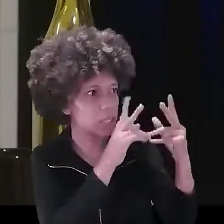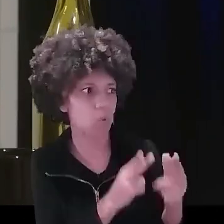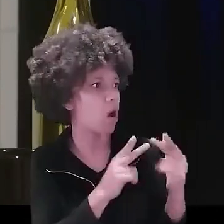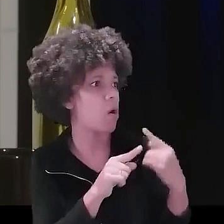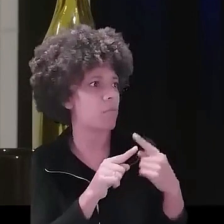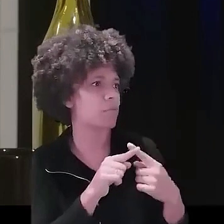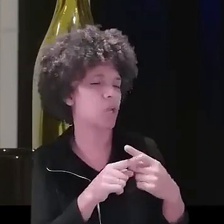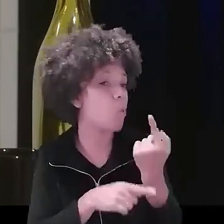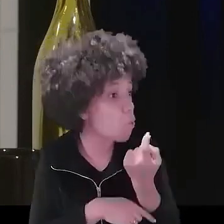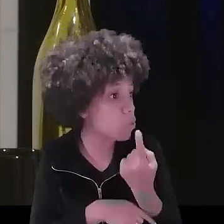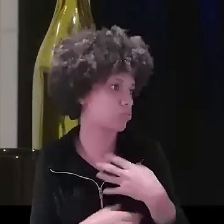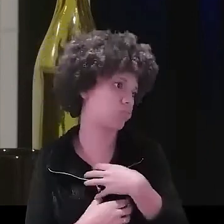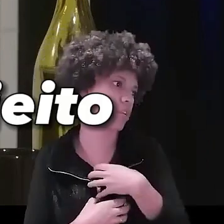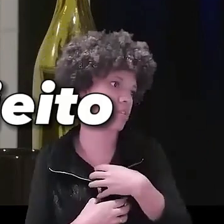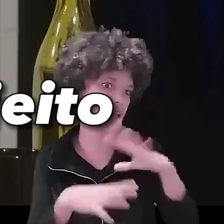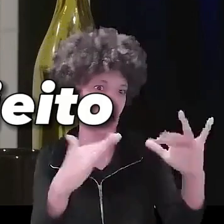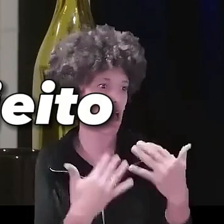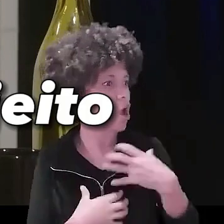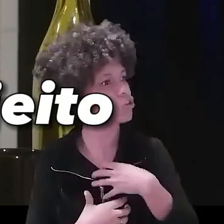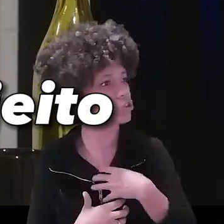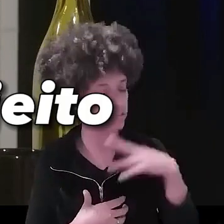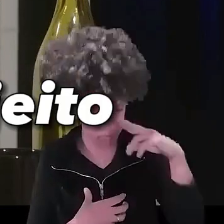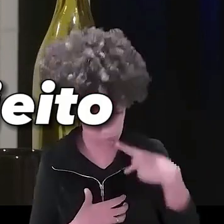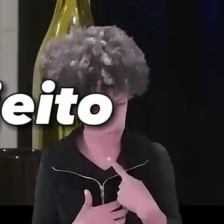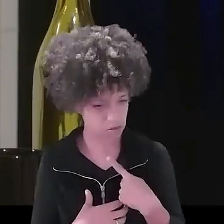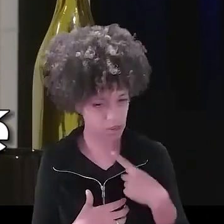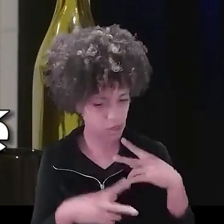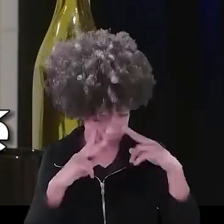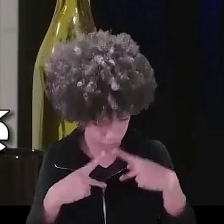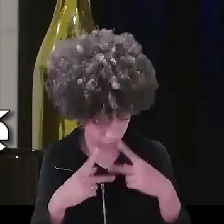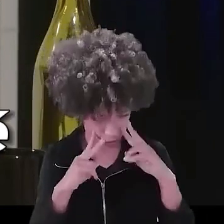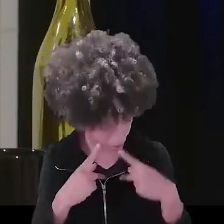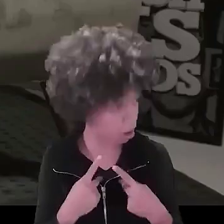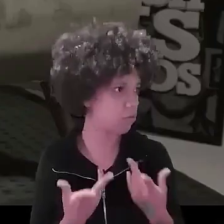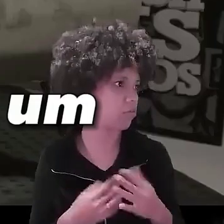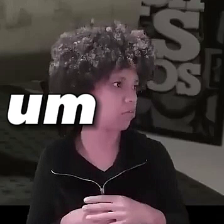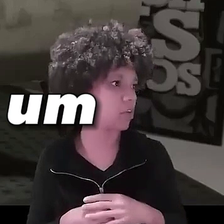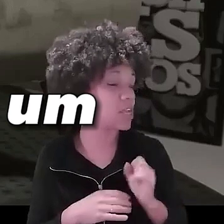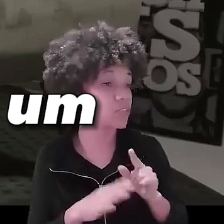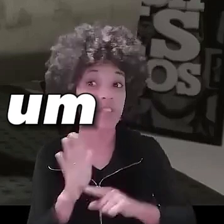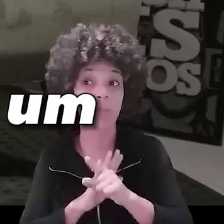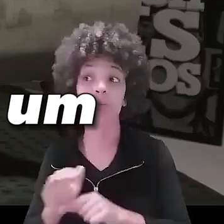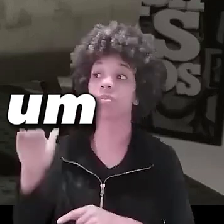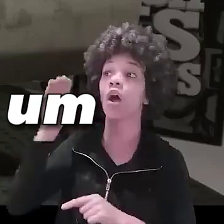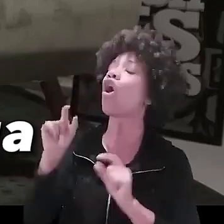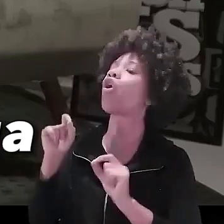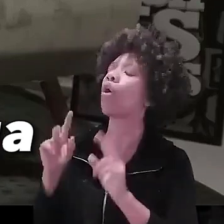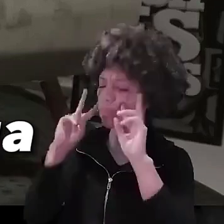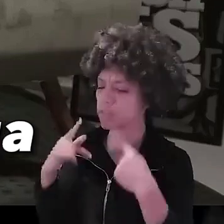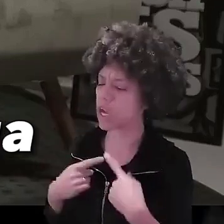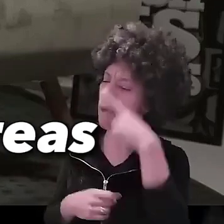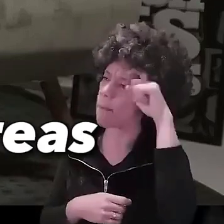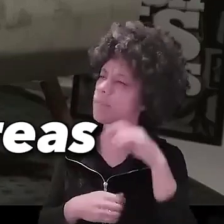Porque para o adolescente, a única forma das pessoas enxergar ele é o jeito que ele se enxerga, tamanho egoísta que ele é. Se você pergunta para um adulto, como é